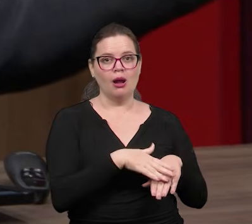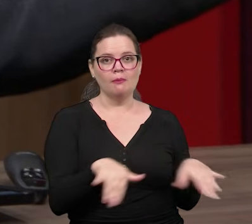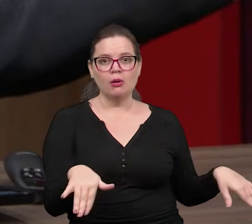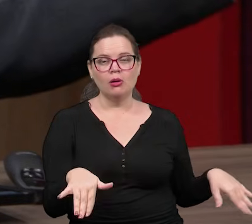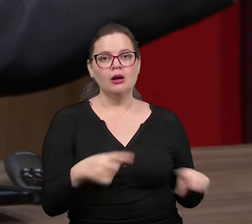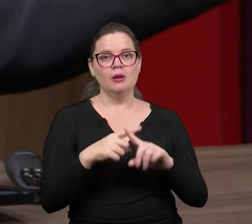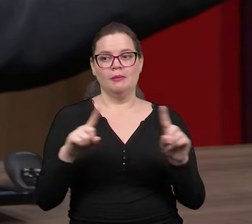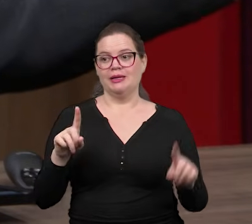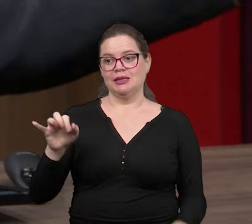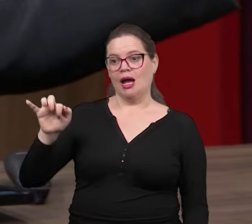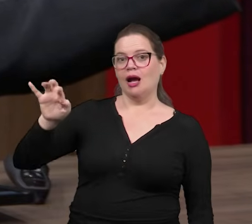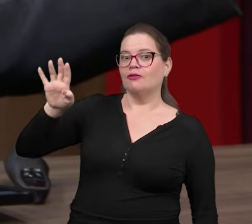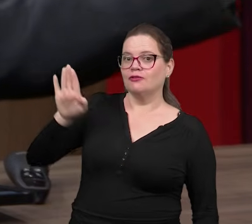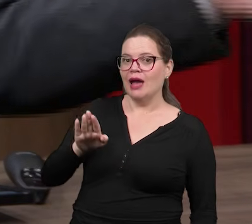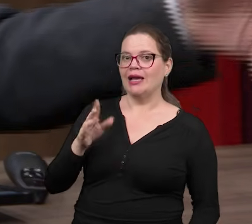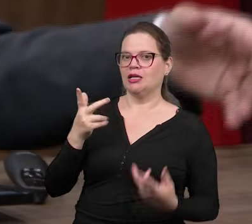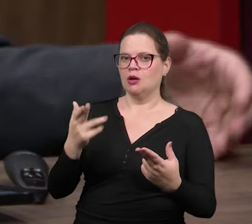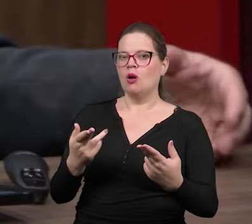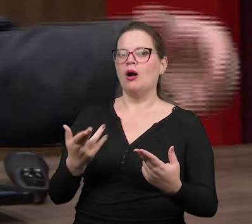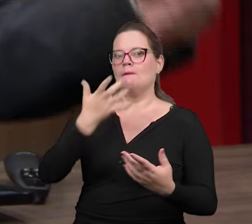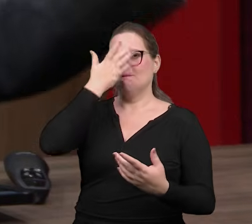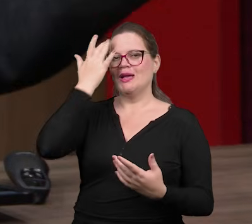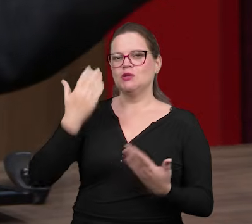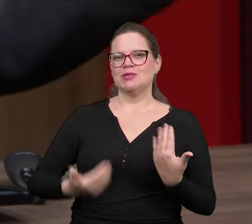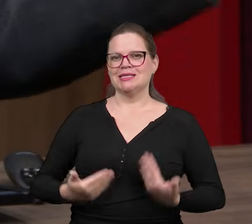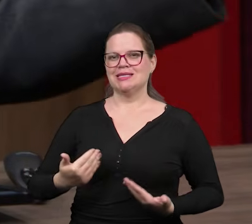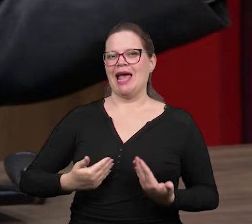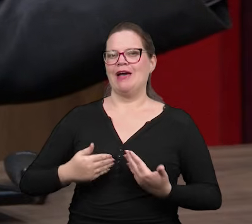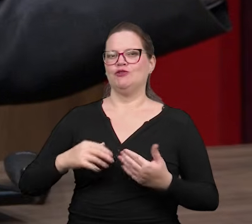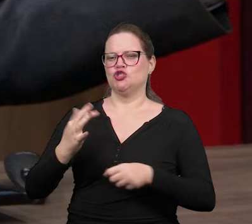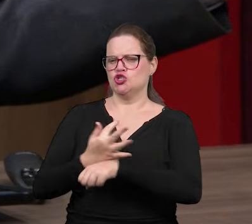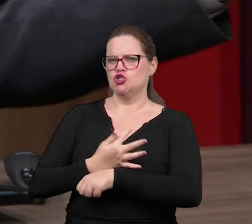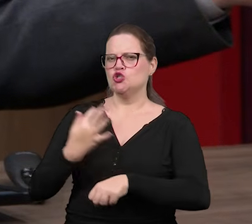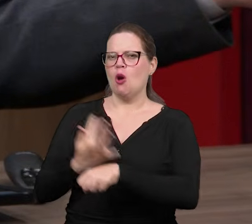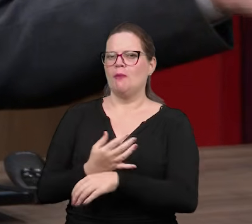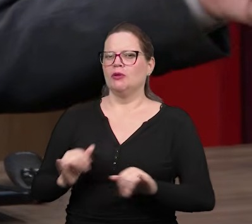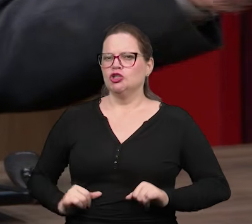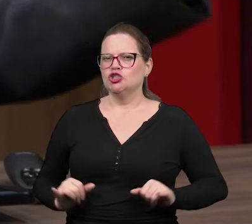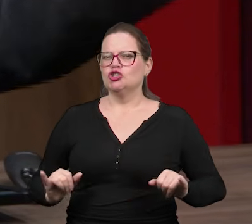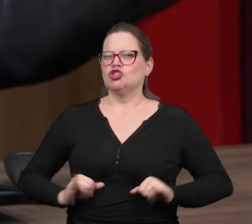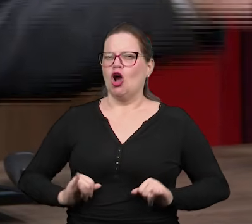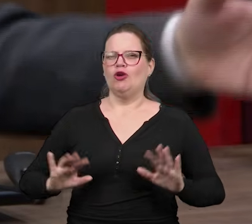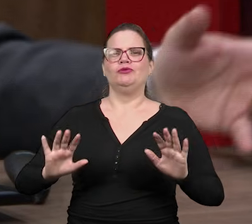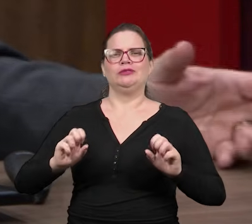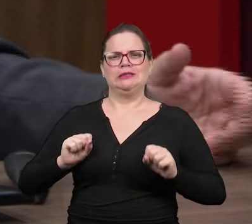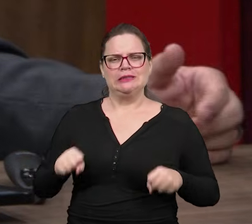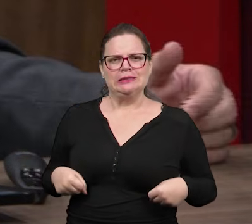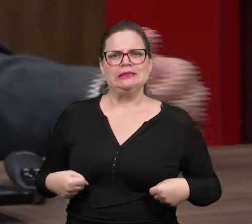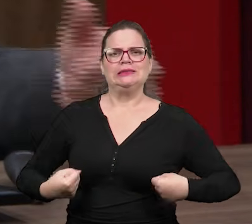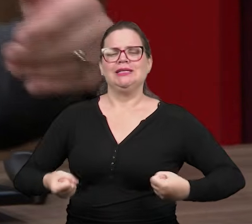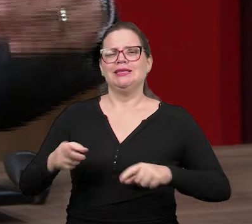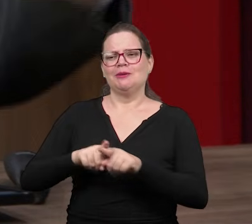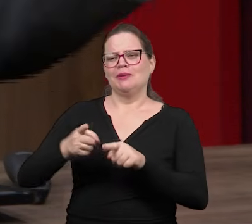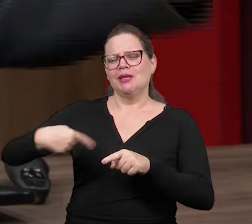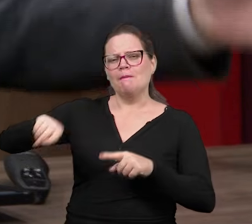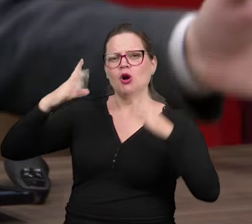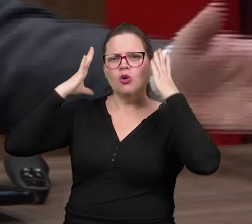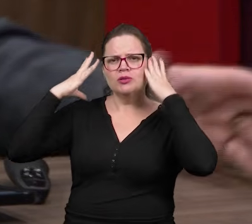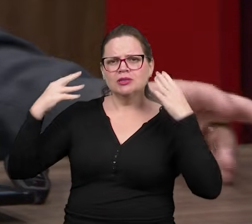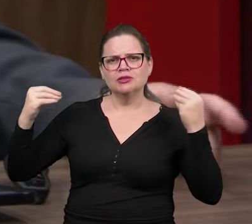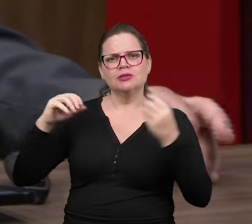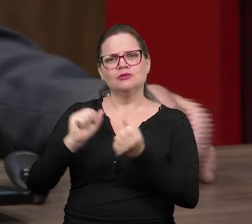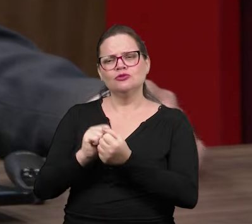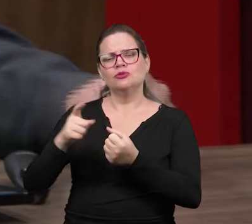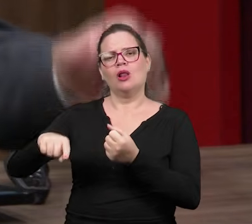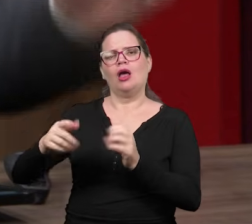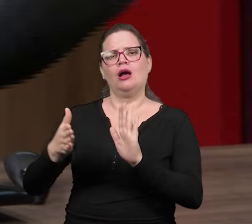que sustentou os irmãos nas arenas, depois com Constantino, a Idade Média, a Reforma Protestante, os